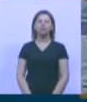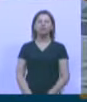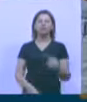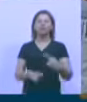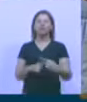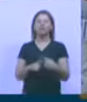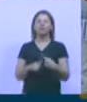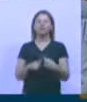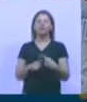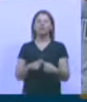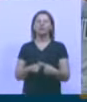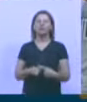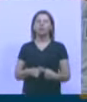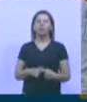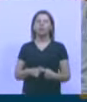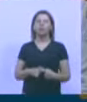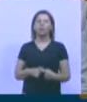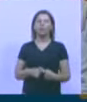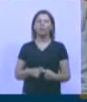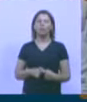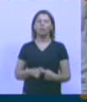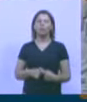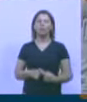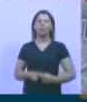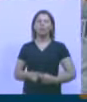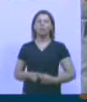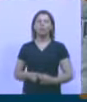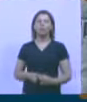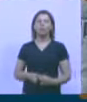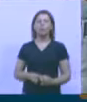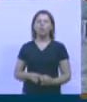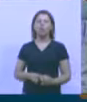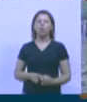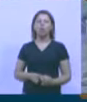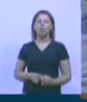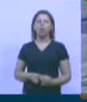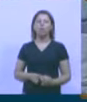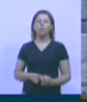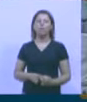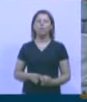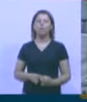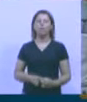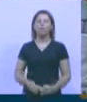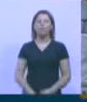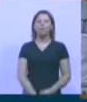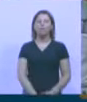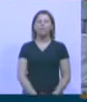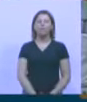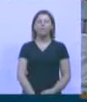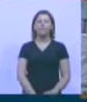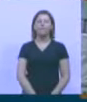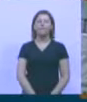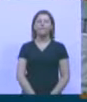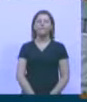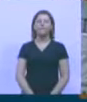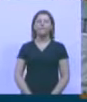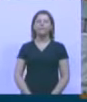reitor de uma universidade famosa na Índia me procurou para aconselhamento. And he told me that he had been